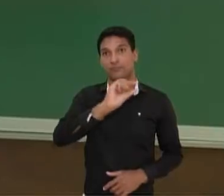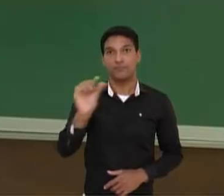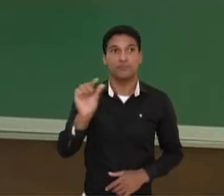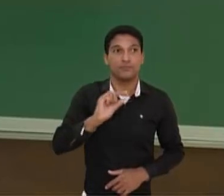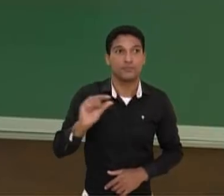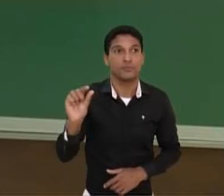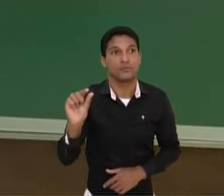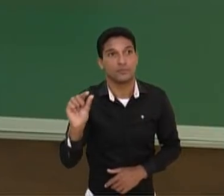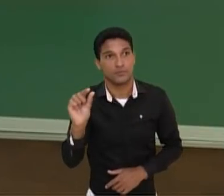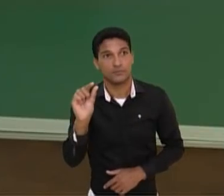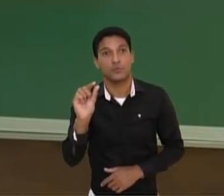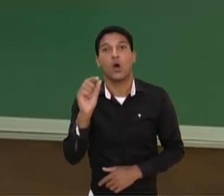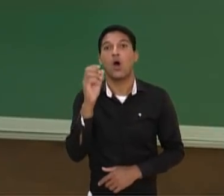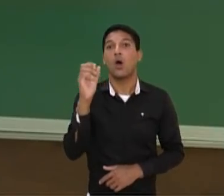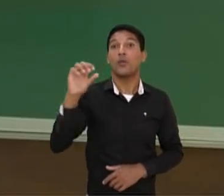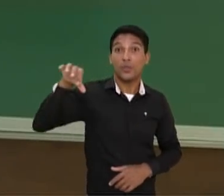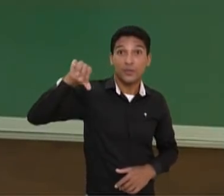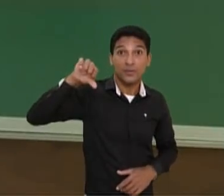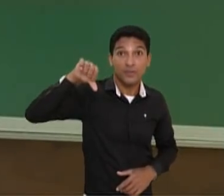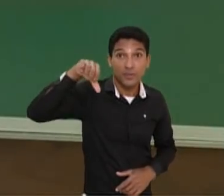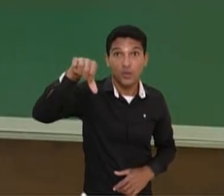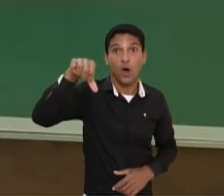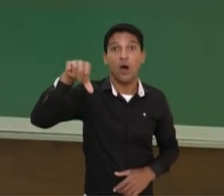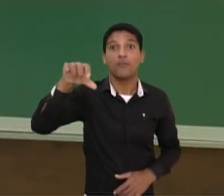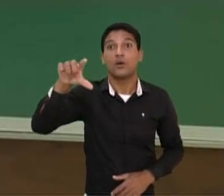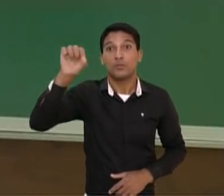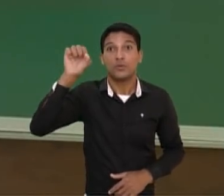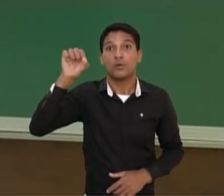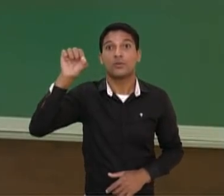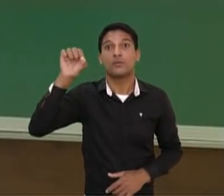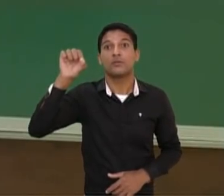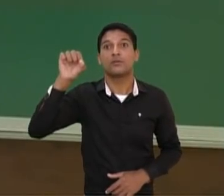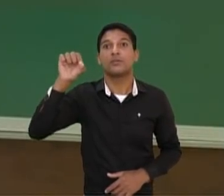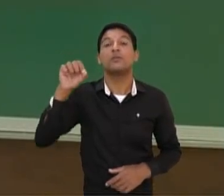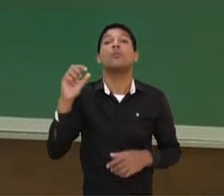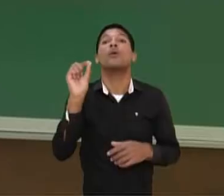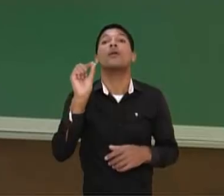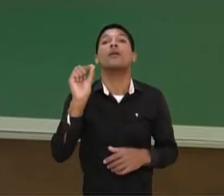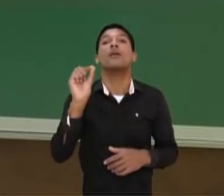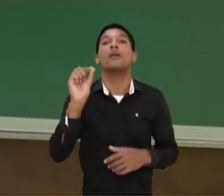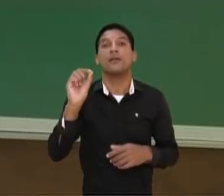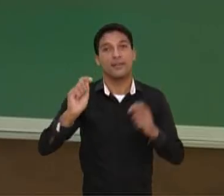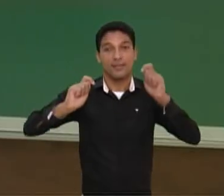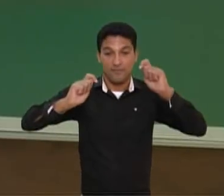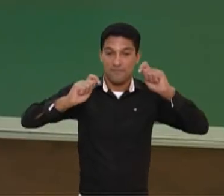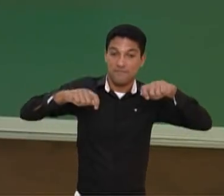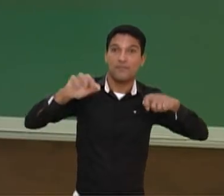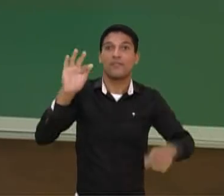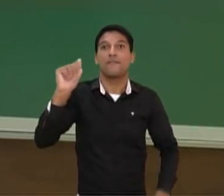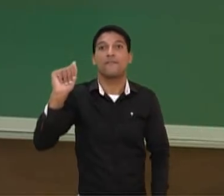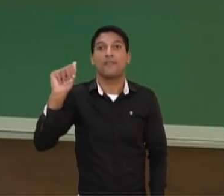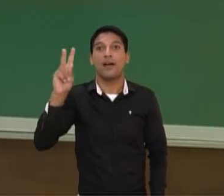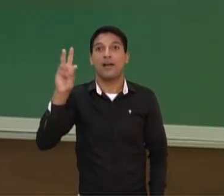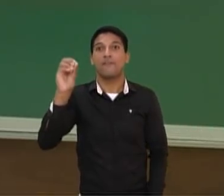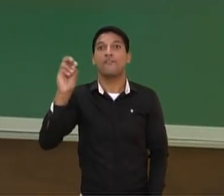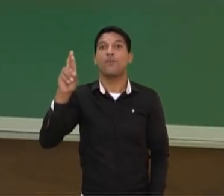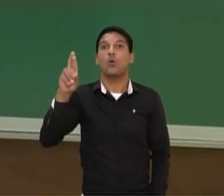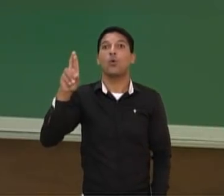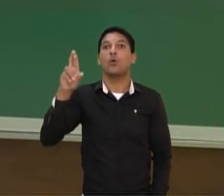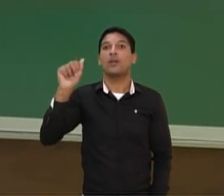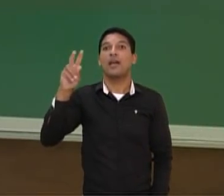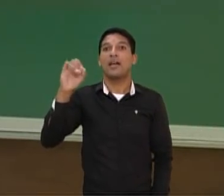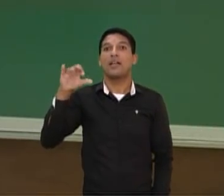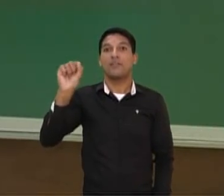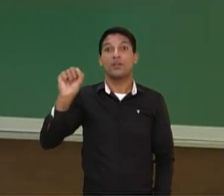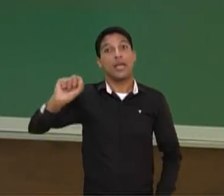5, 6, 7, 8, 9 opções de casos favoráveis, que é quando ele erra,